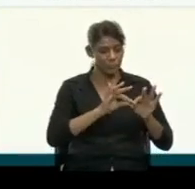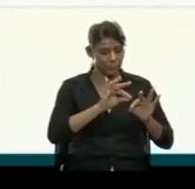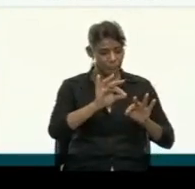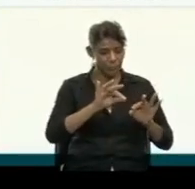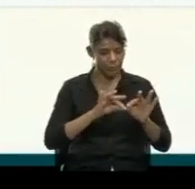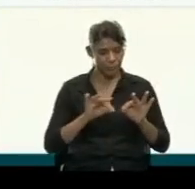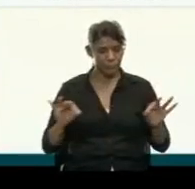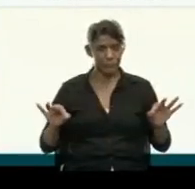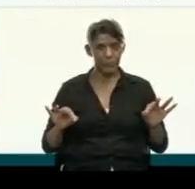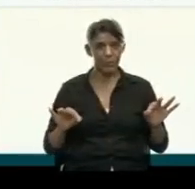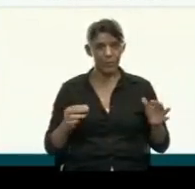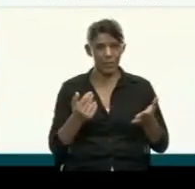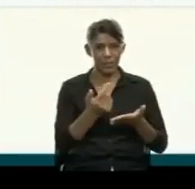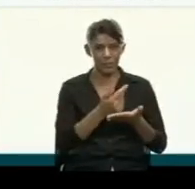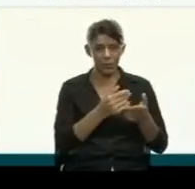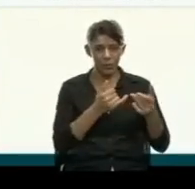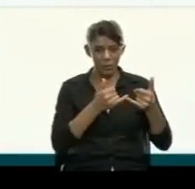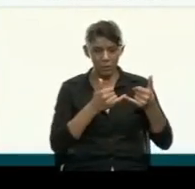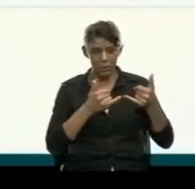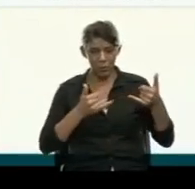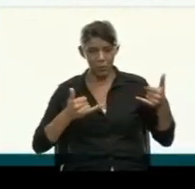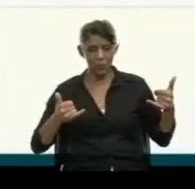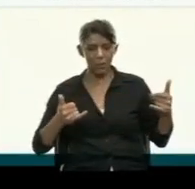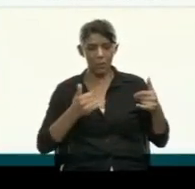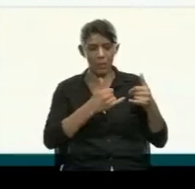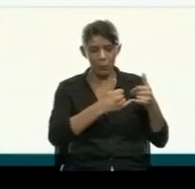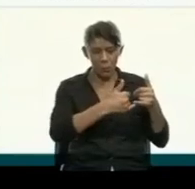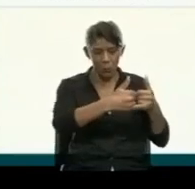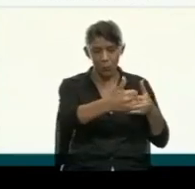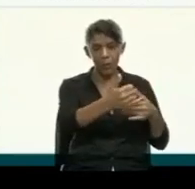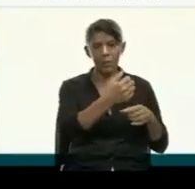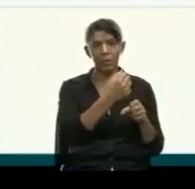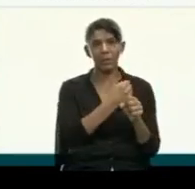certo? Traçou toda a linha do gabarito aqui dessa obra.